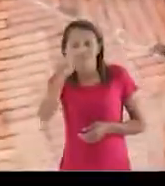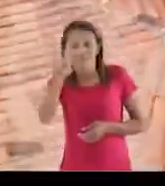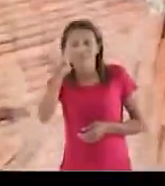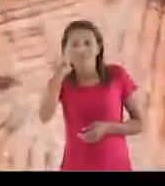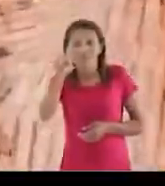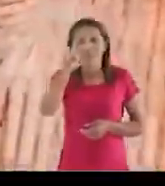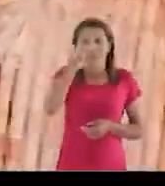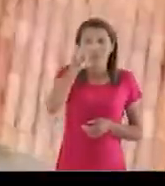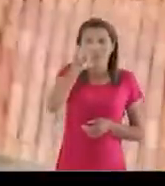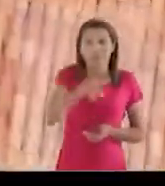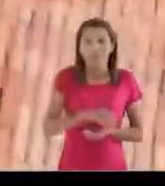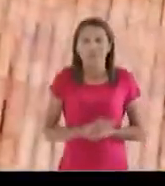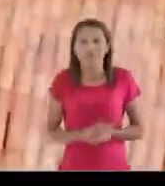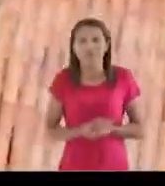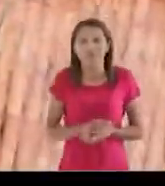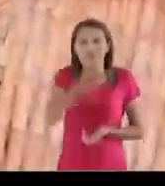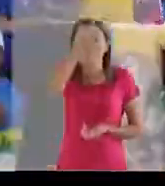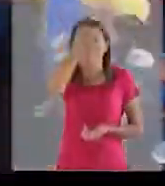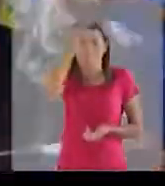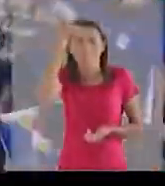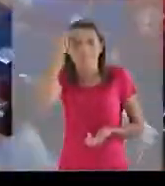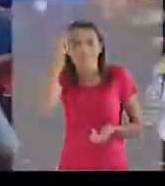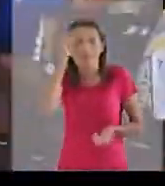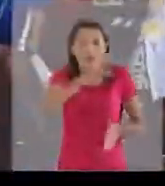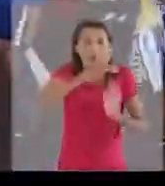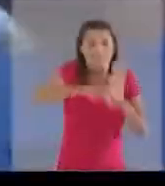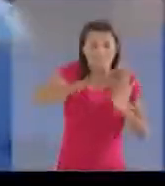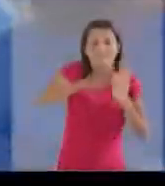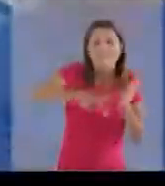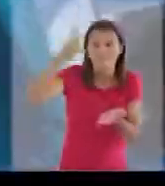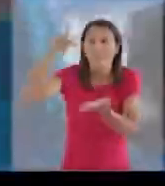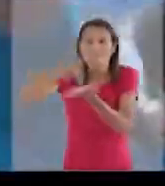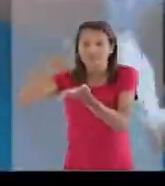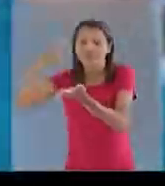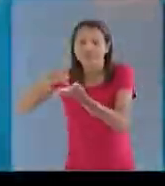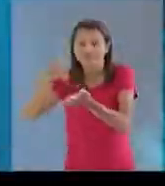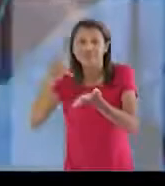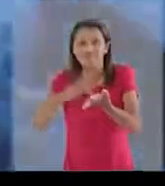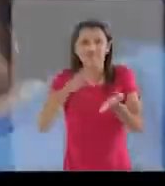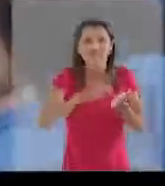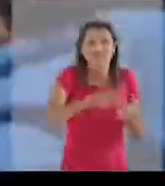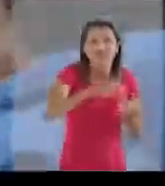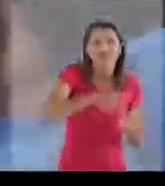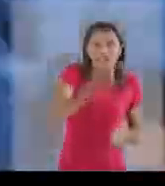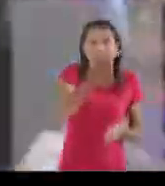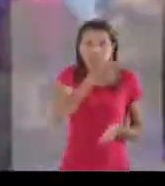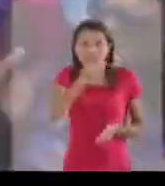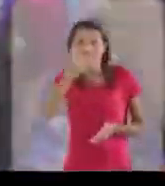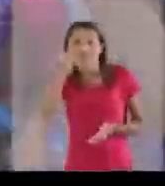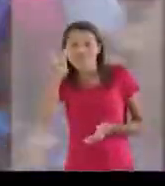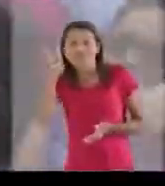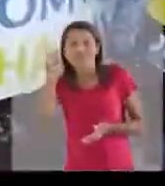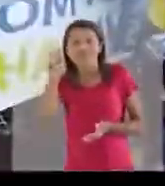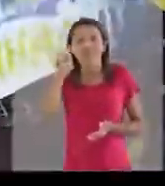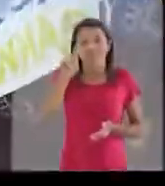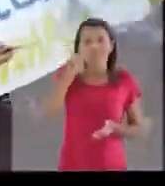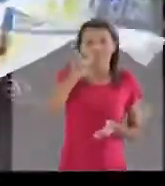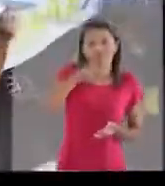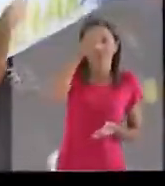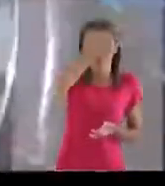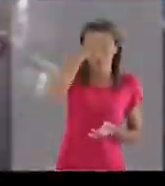é 25. Prefeito das propostas realistas, é